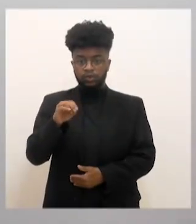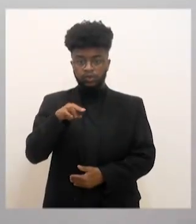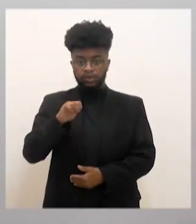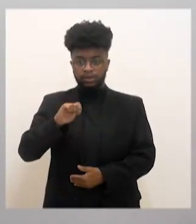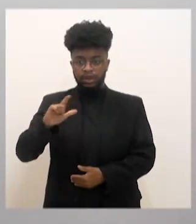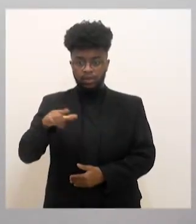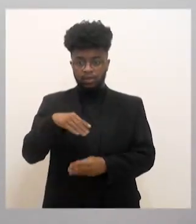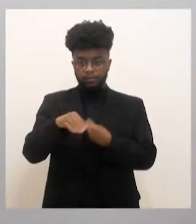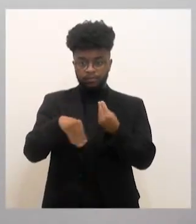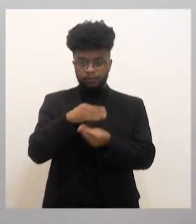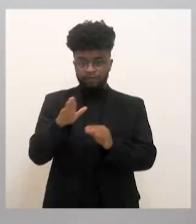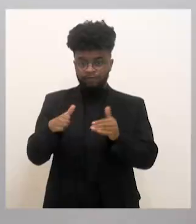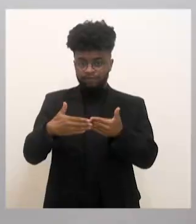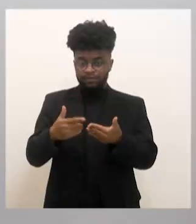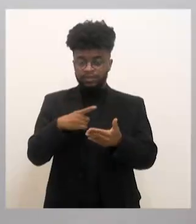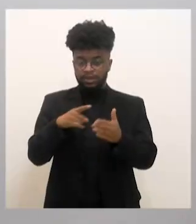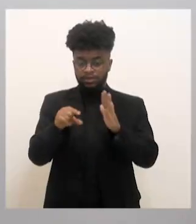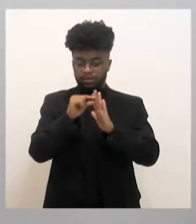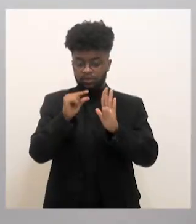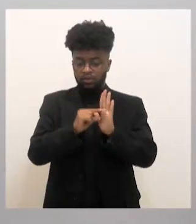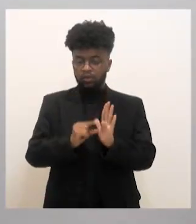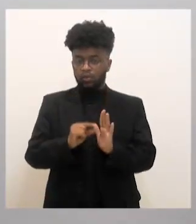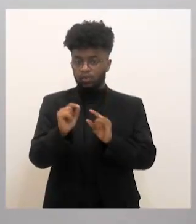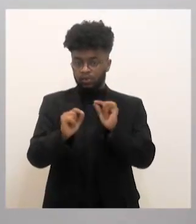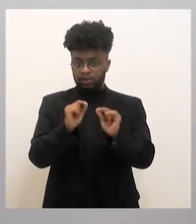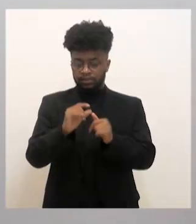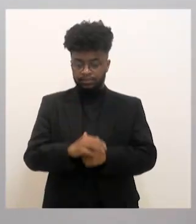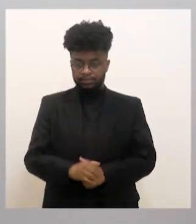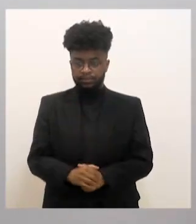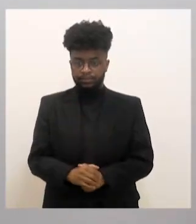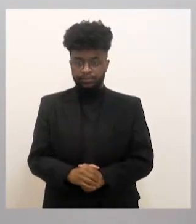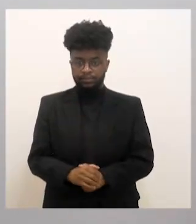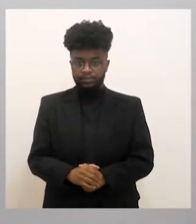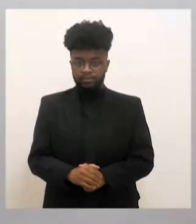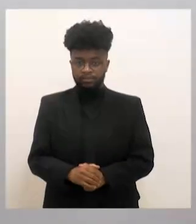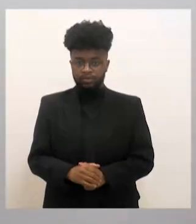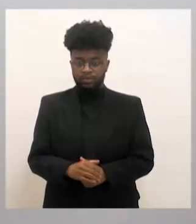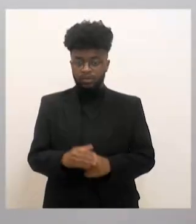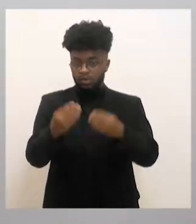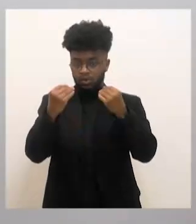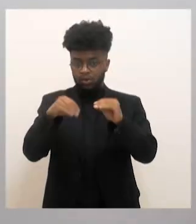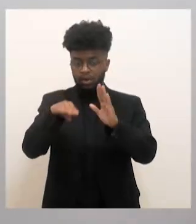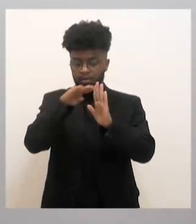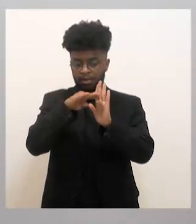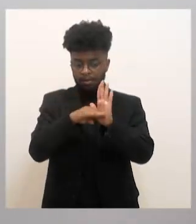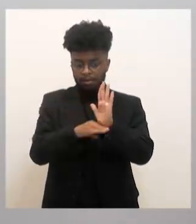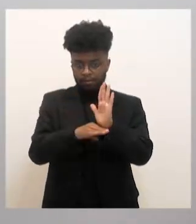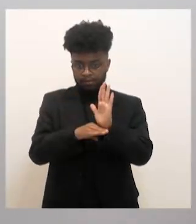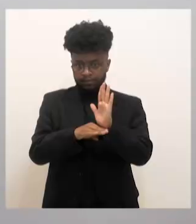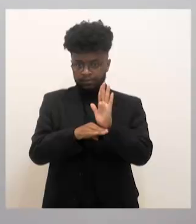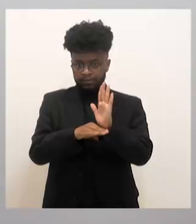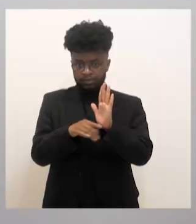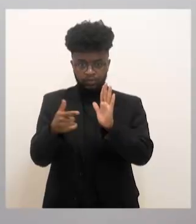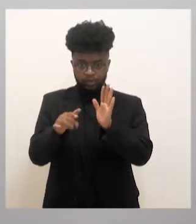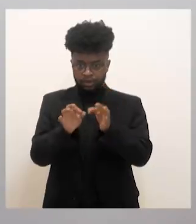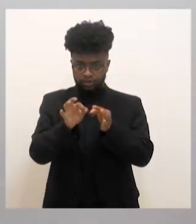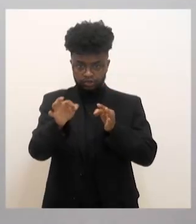fechada com os seguintes vértices. Aí dá uma série de ângulos, sem